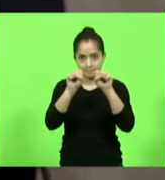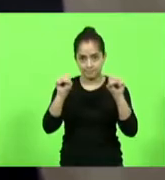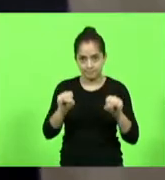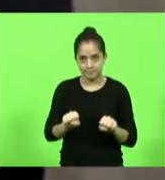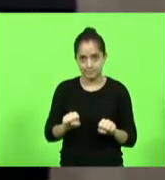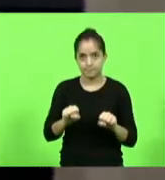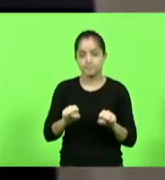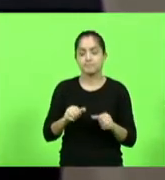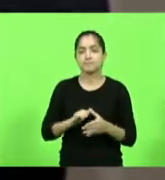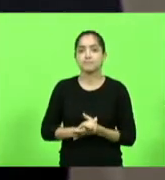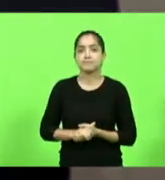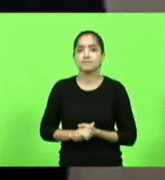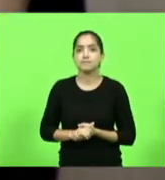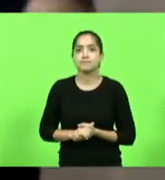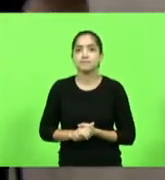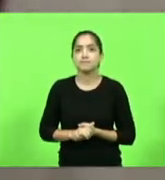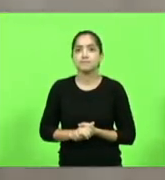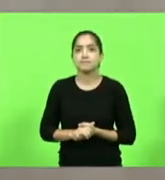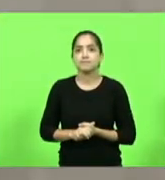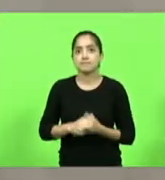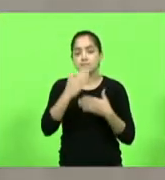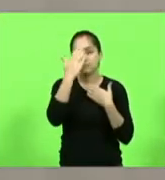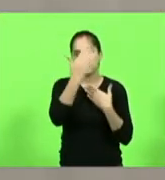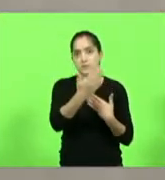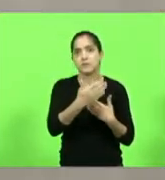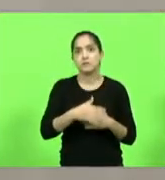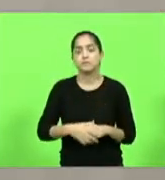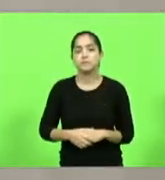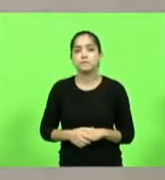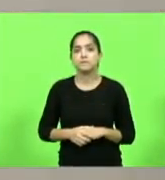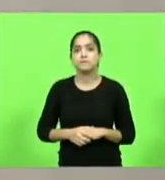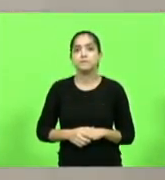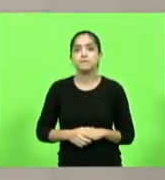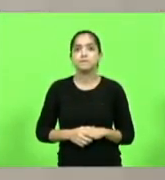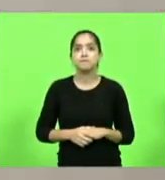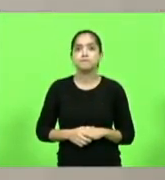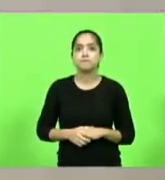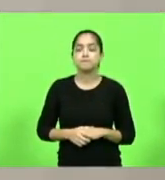Parlamento Catarinense. Obrigado a todos.